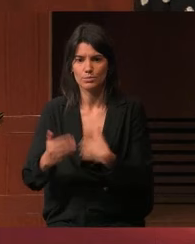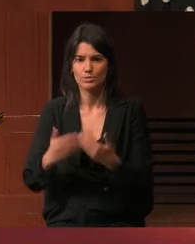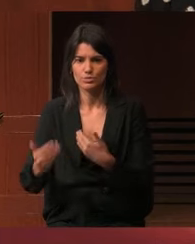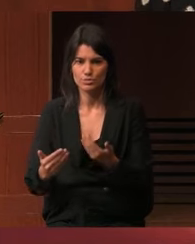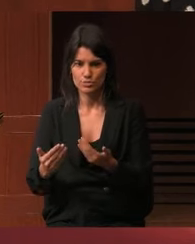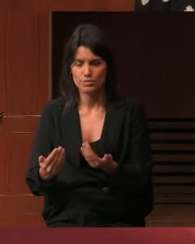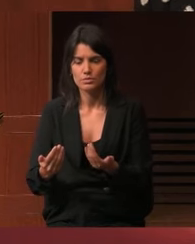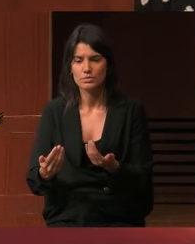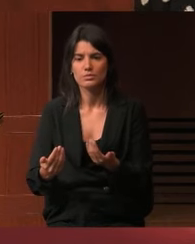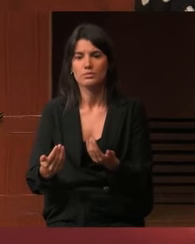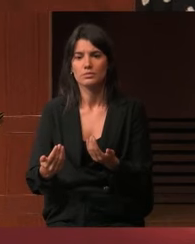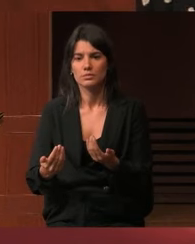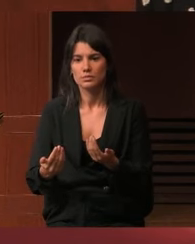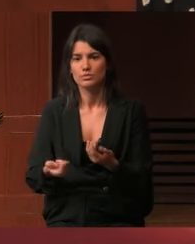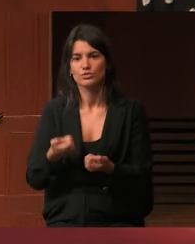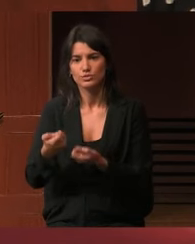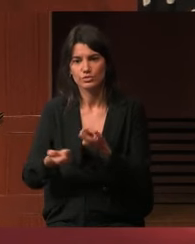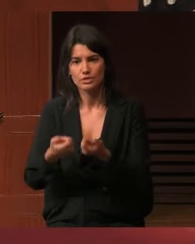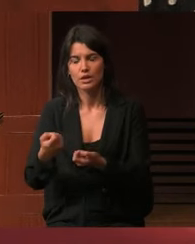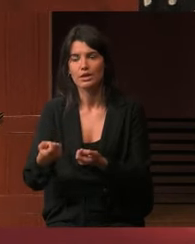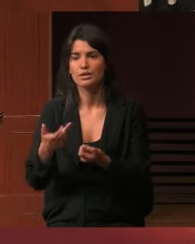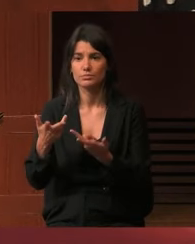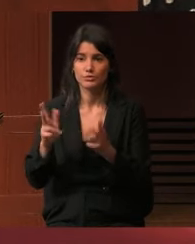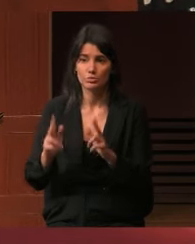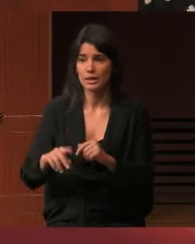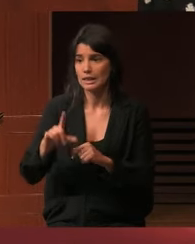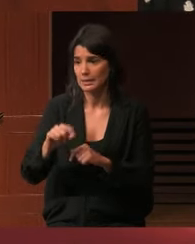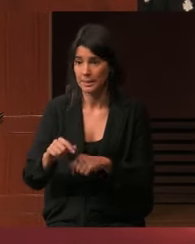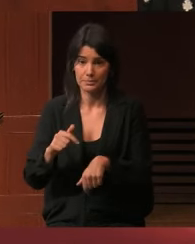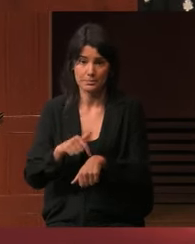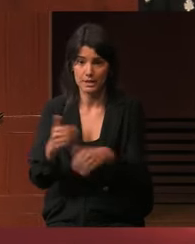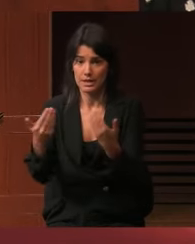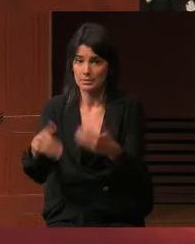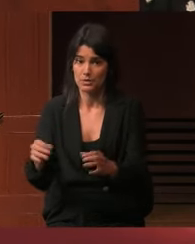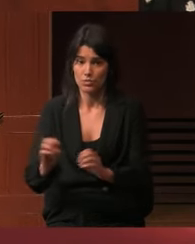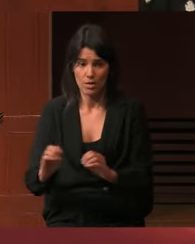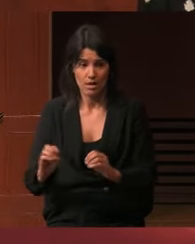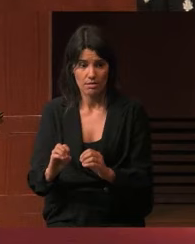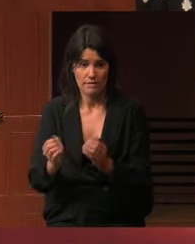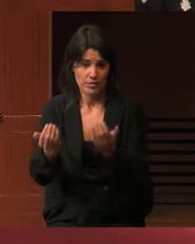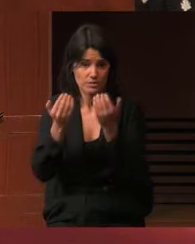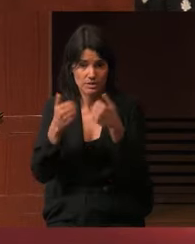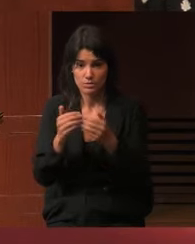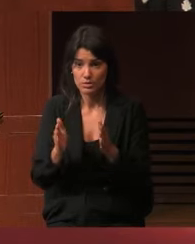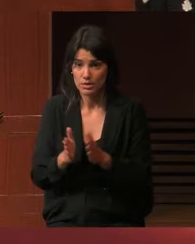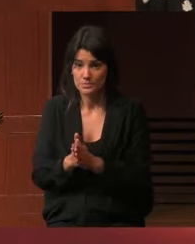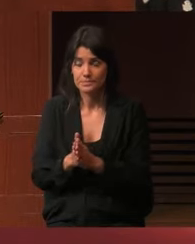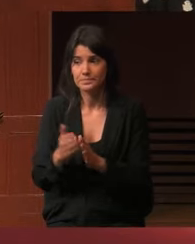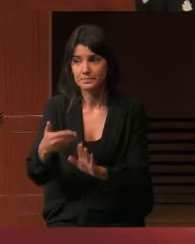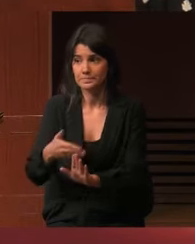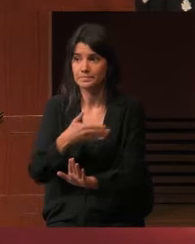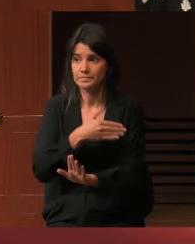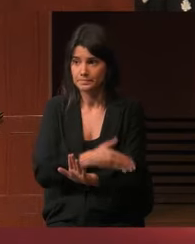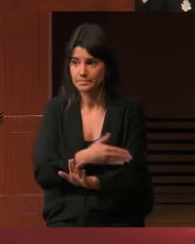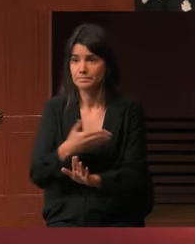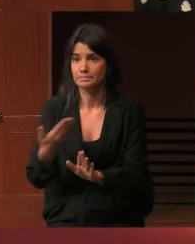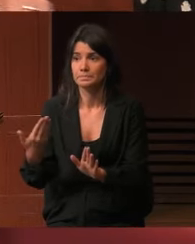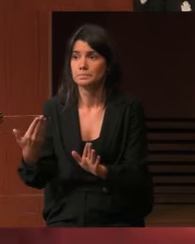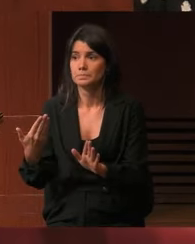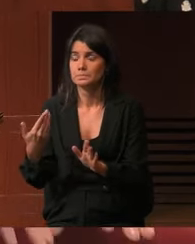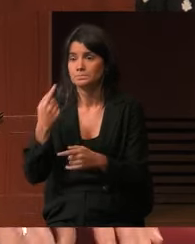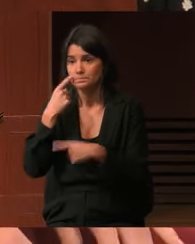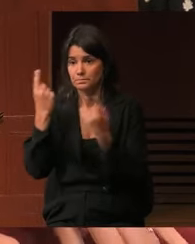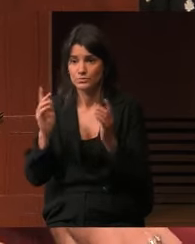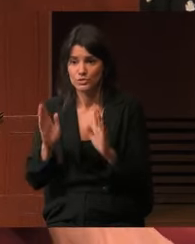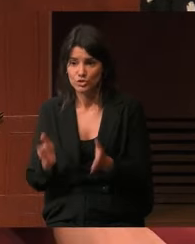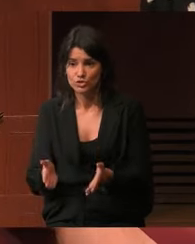da disponibilização, em princípio também sem limite, de toda a informação previamente desmaterializada, de